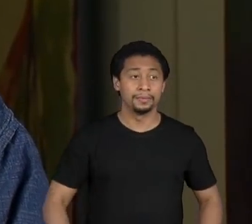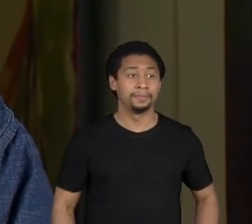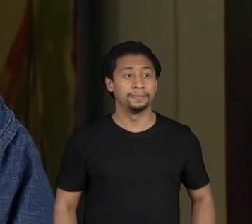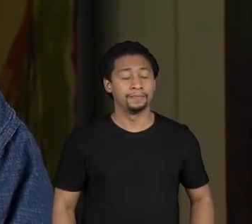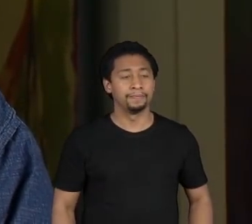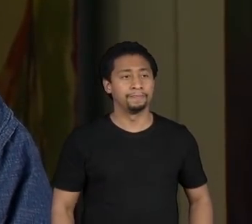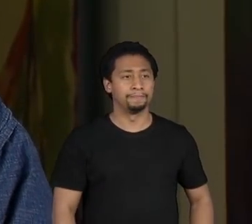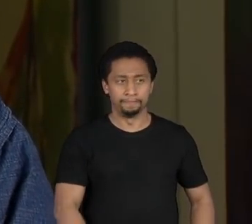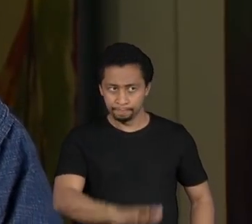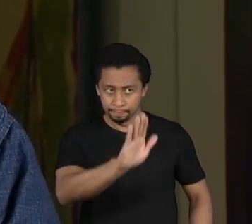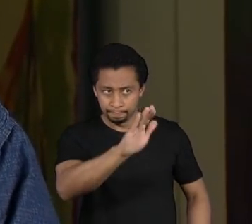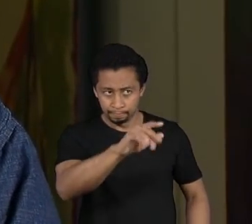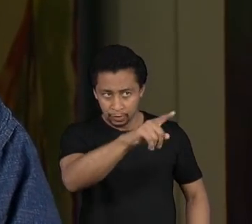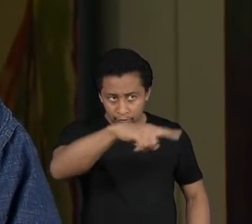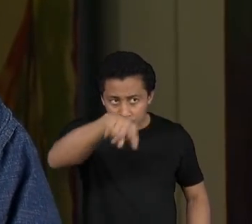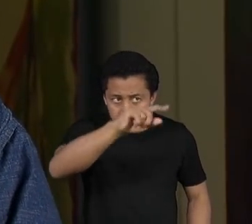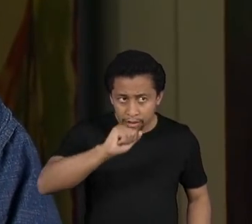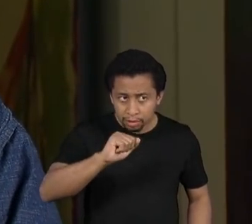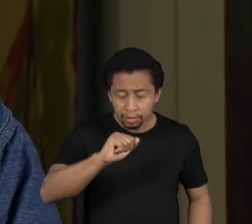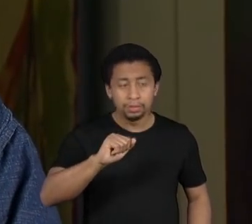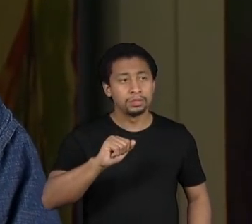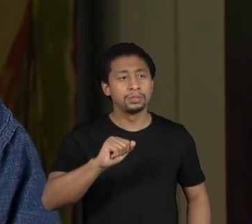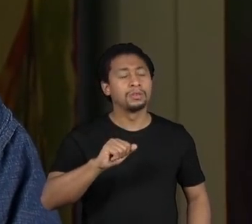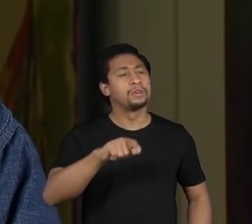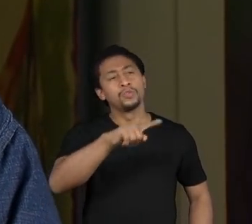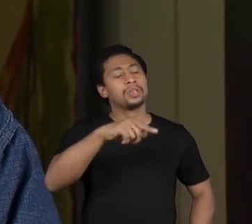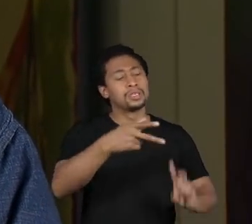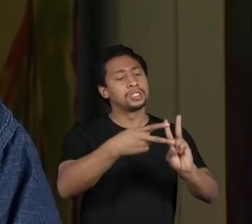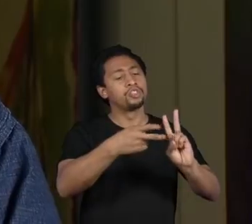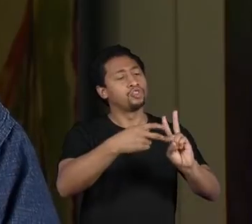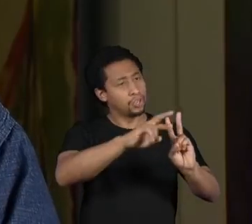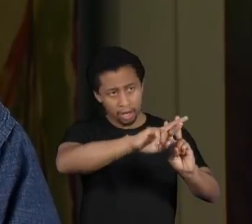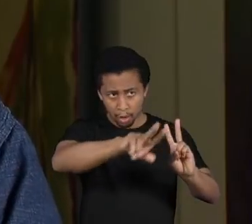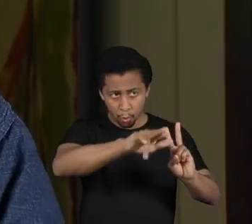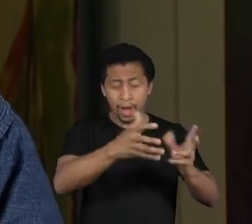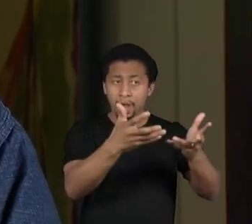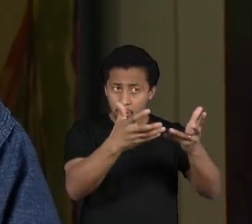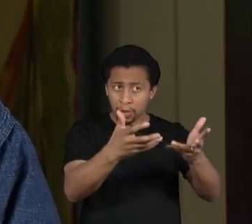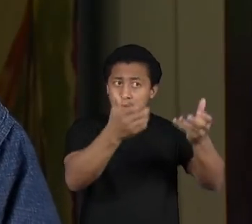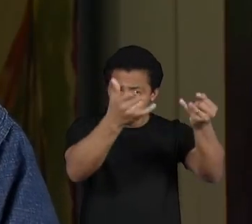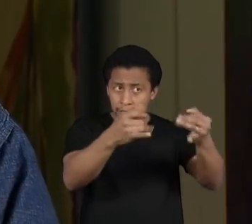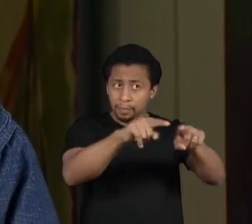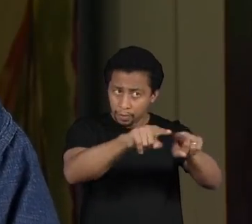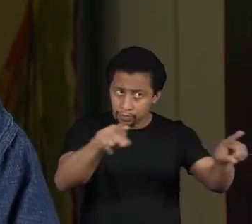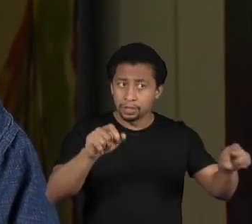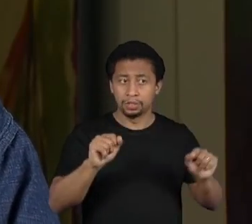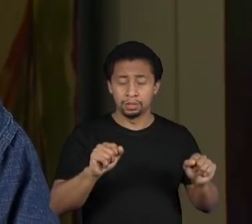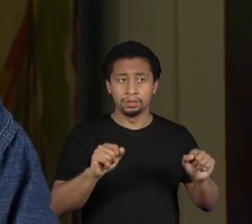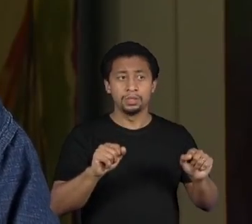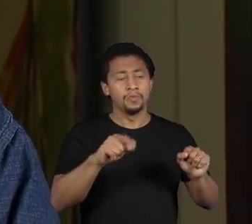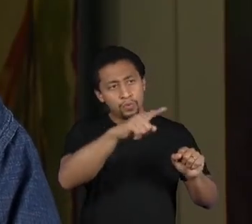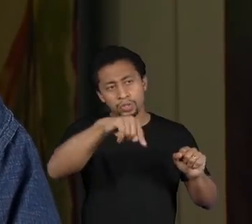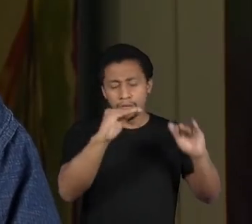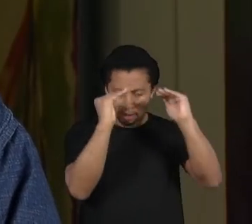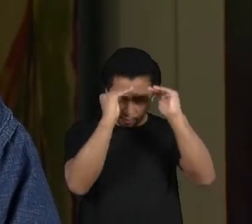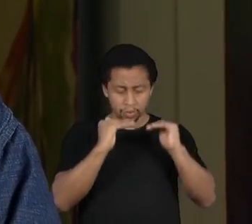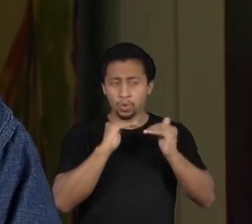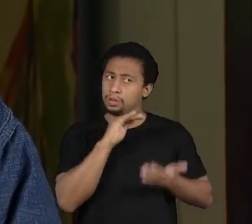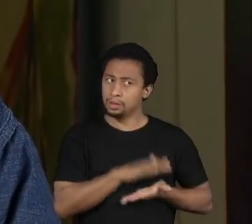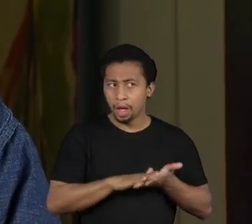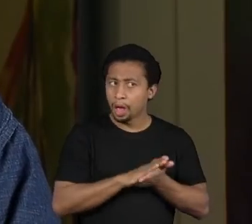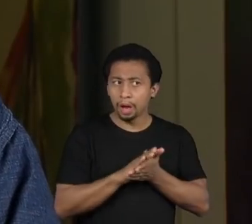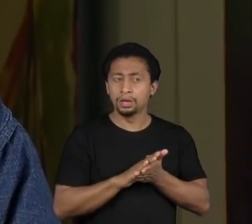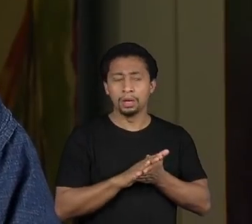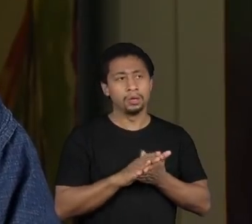Ei, vocês, não indígenas, quero falar com vocês. Vocês não nos levaram a sério. Minha palavra tem que